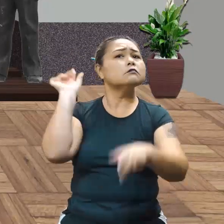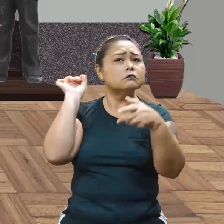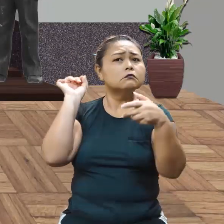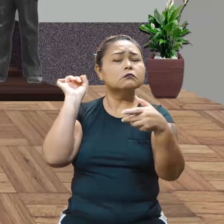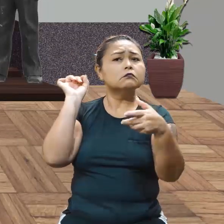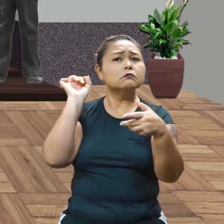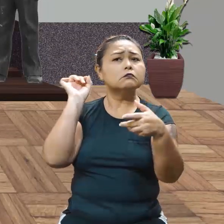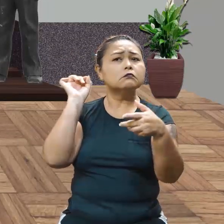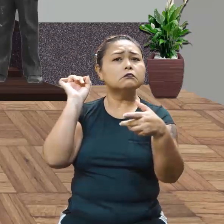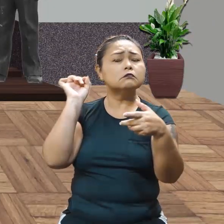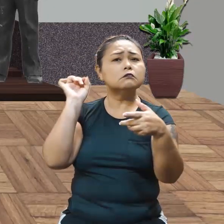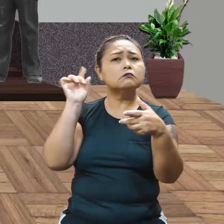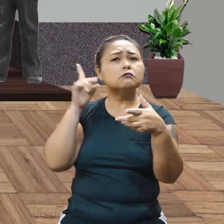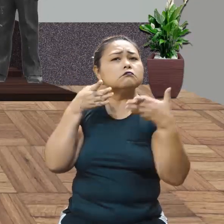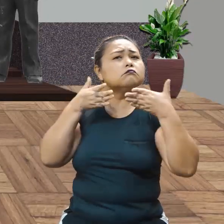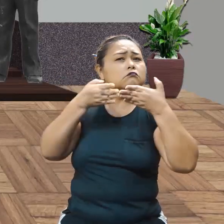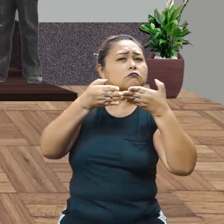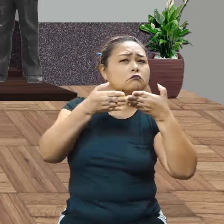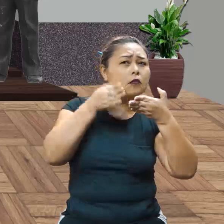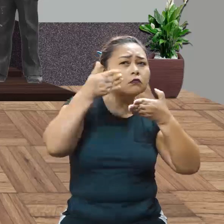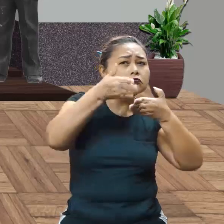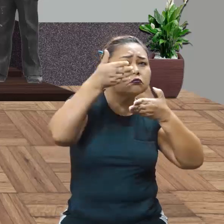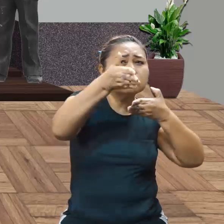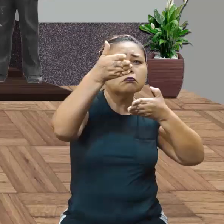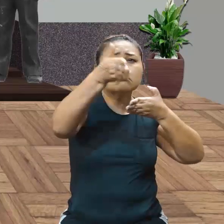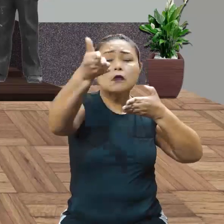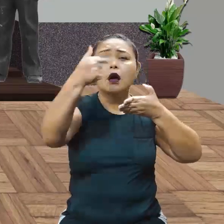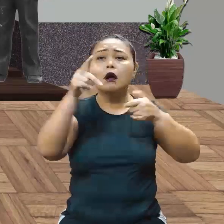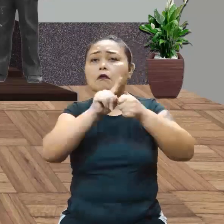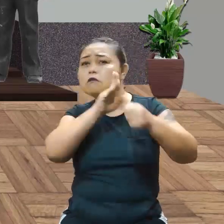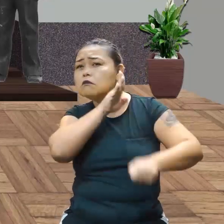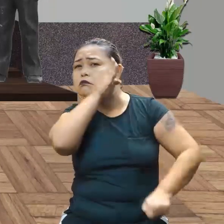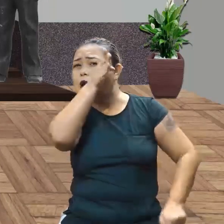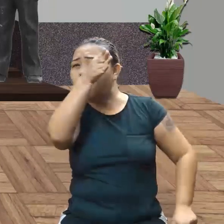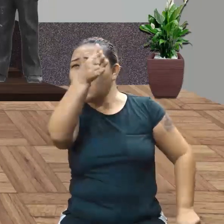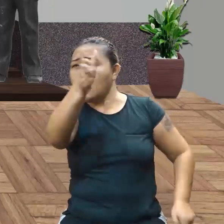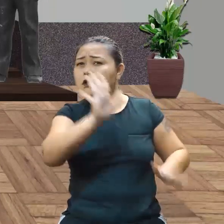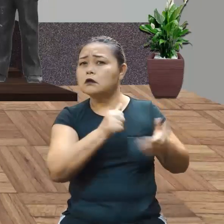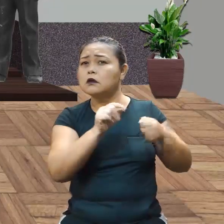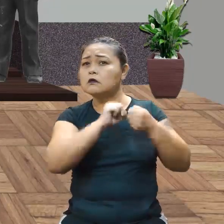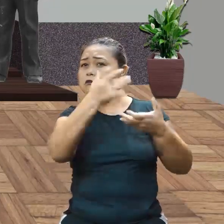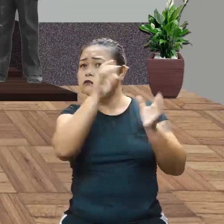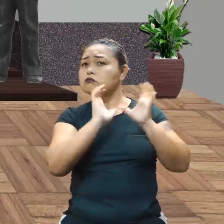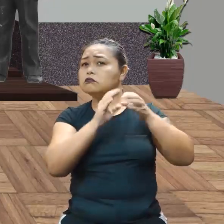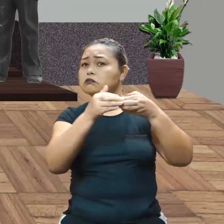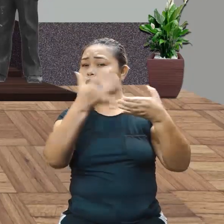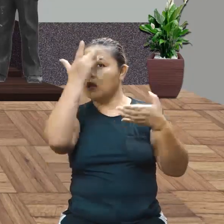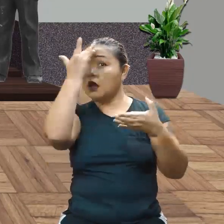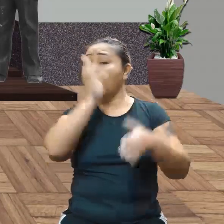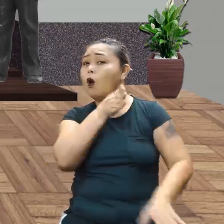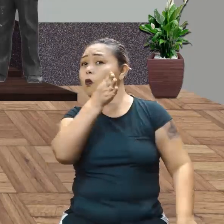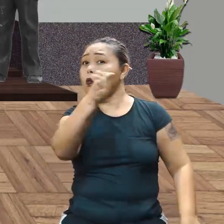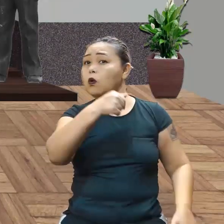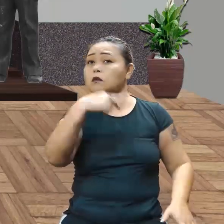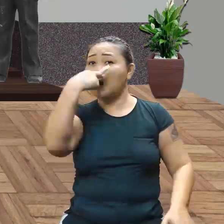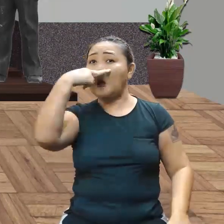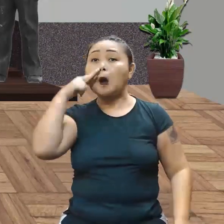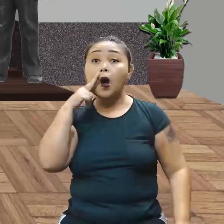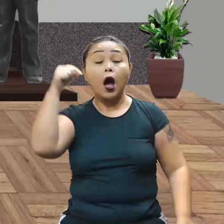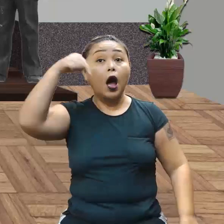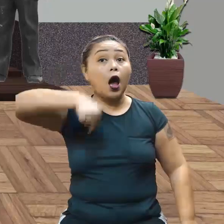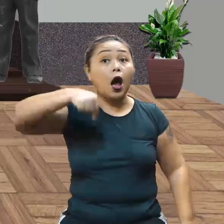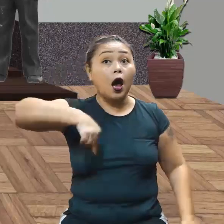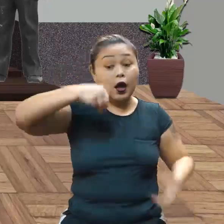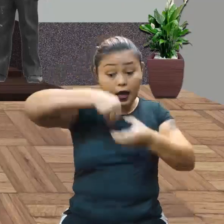essa expedição. Rondon parte para essa expedição. É por isso que essa expedição de Rondon, aqui